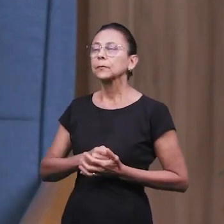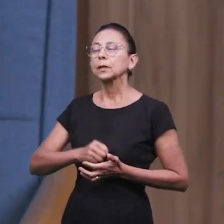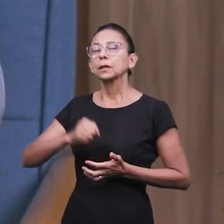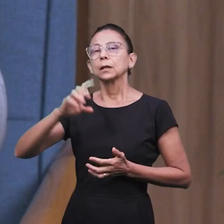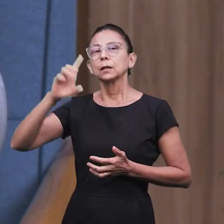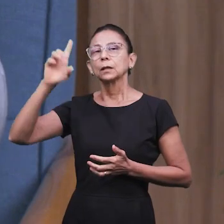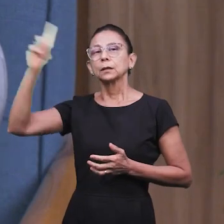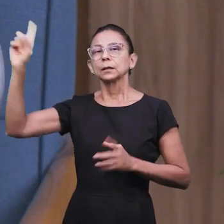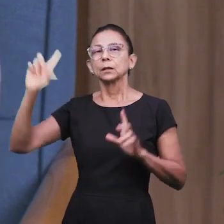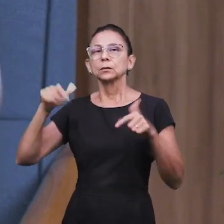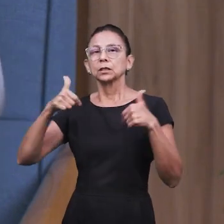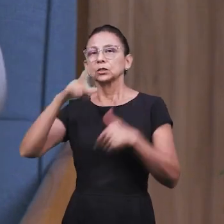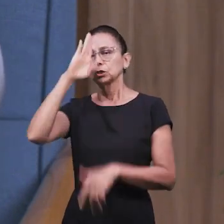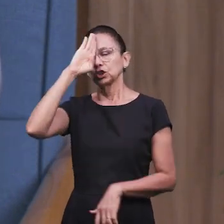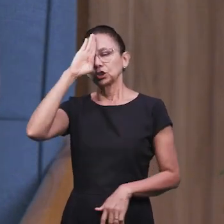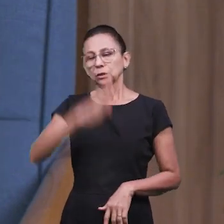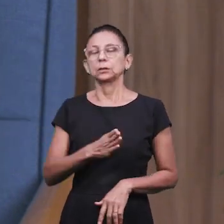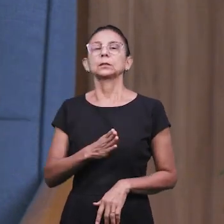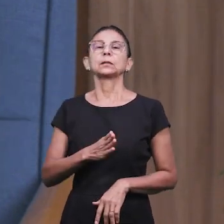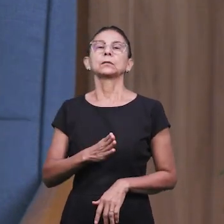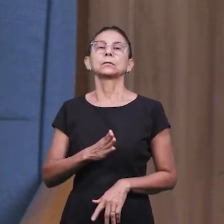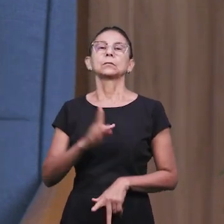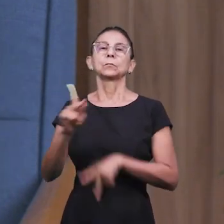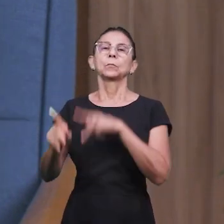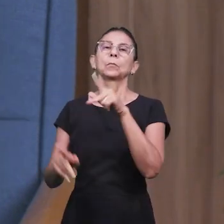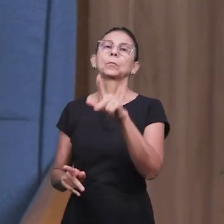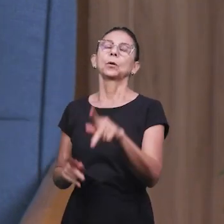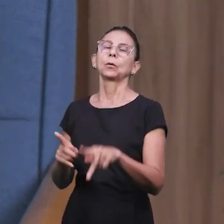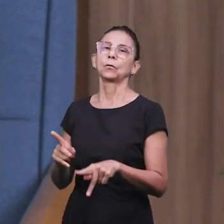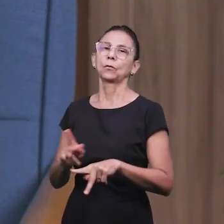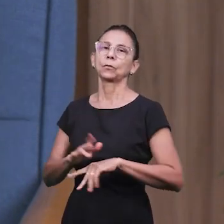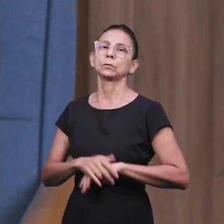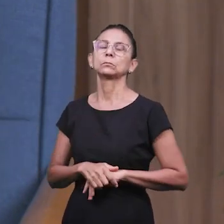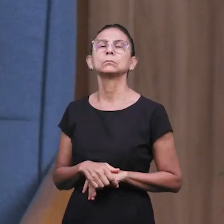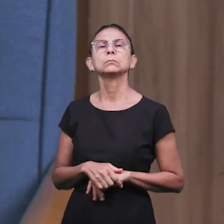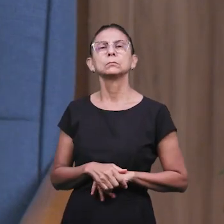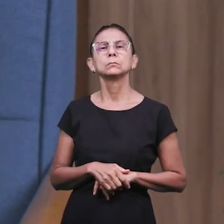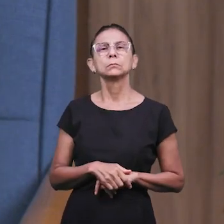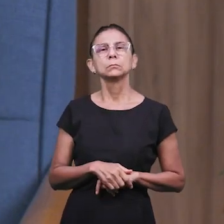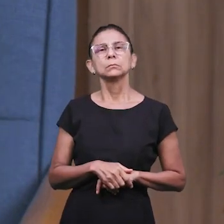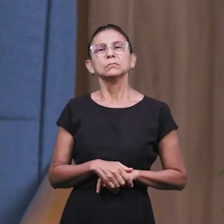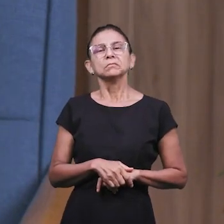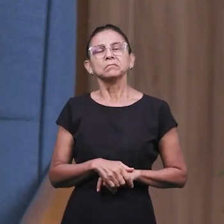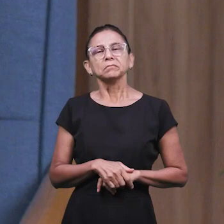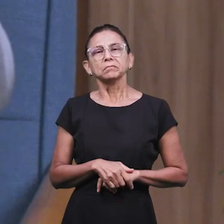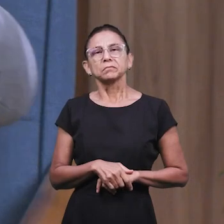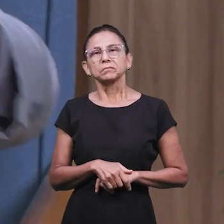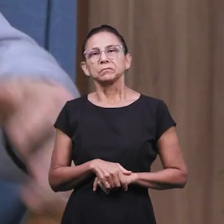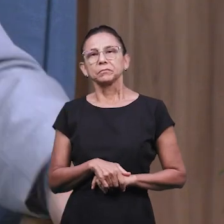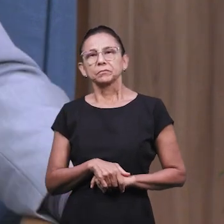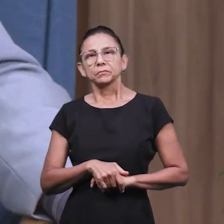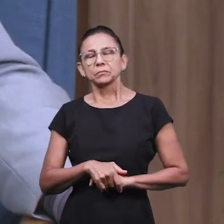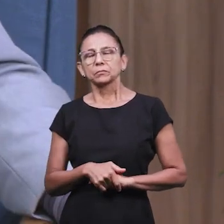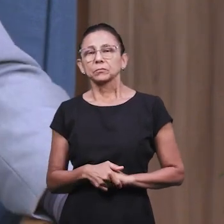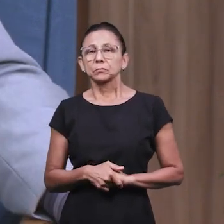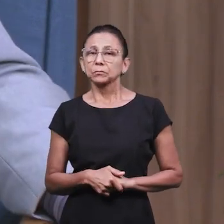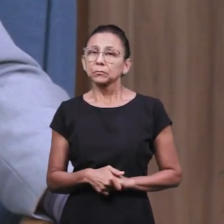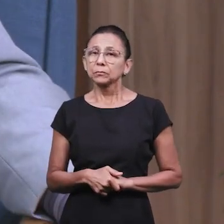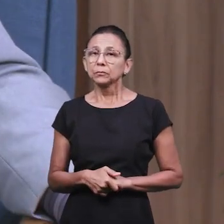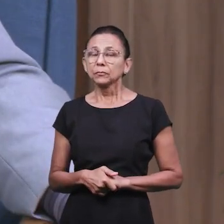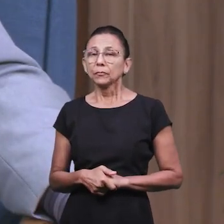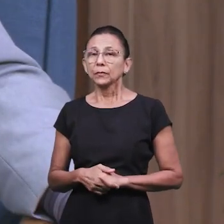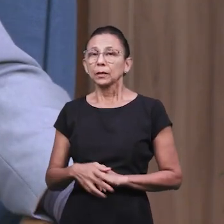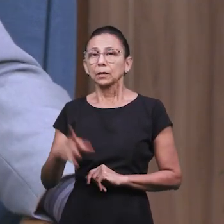direta, sempre em contato com o seu povo. Ora, falando diretamente ao homem, ora, através dos